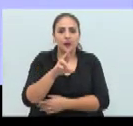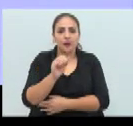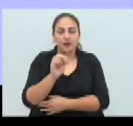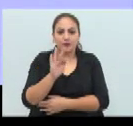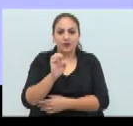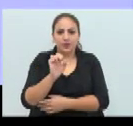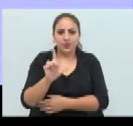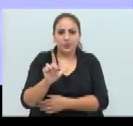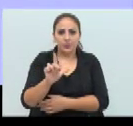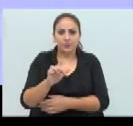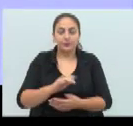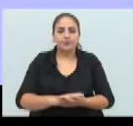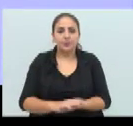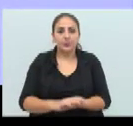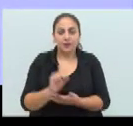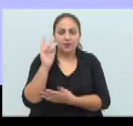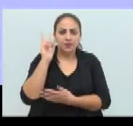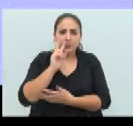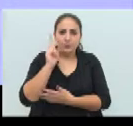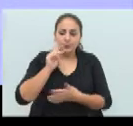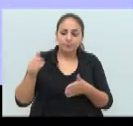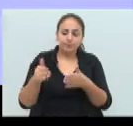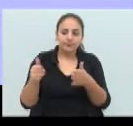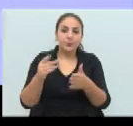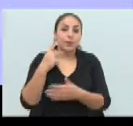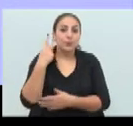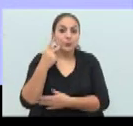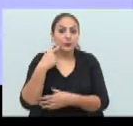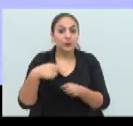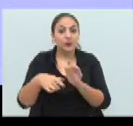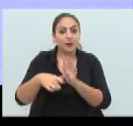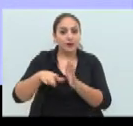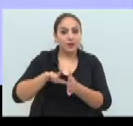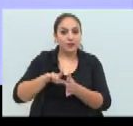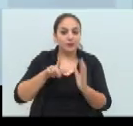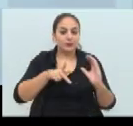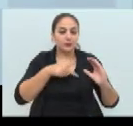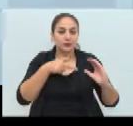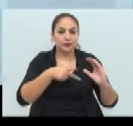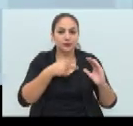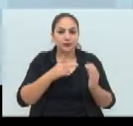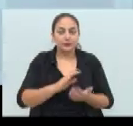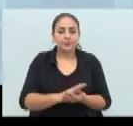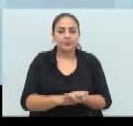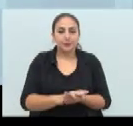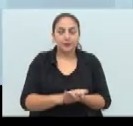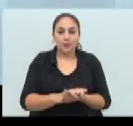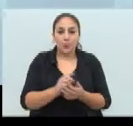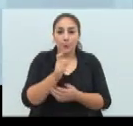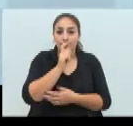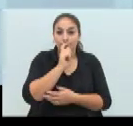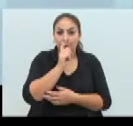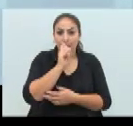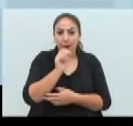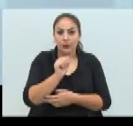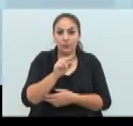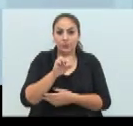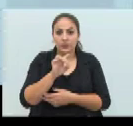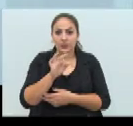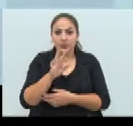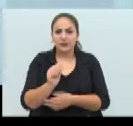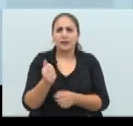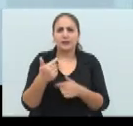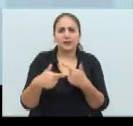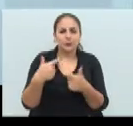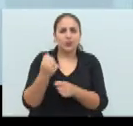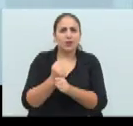Colucci. Ele lembrou a sua trajetória política antes do Legislativo. O pai dele, Altair Colucci, trabalhou por muitos